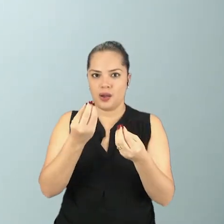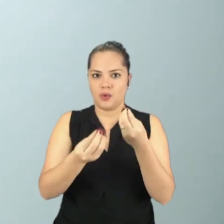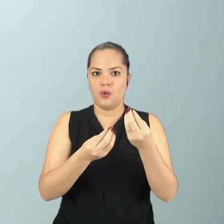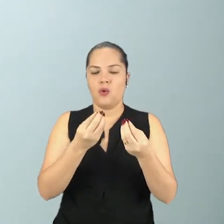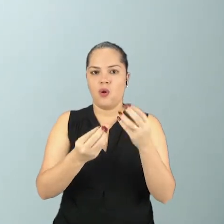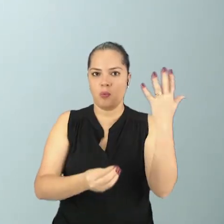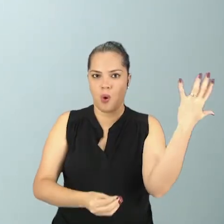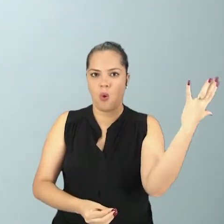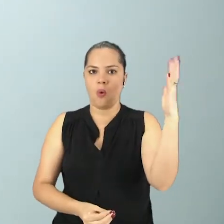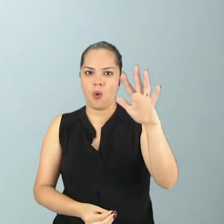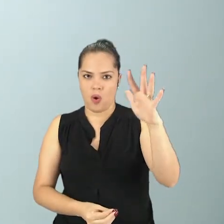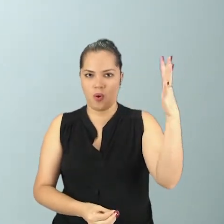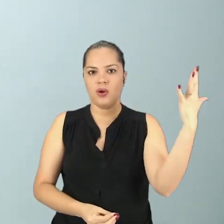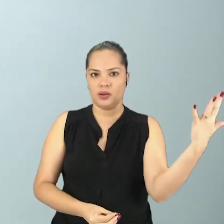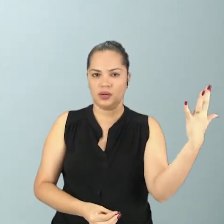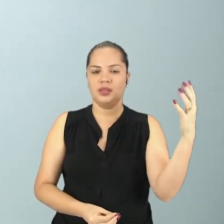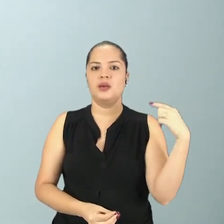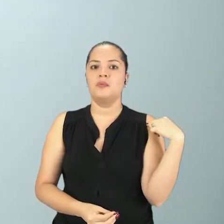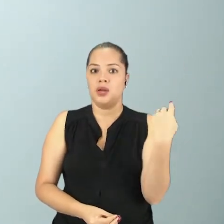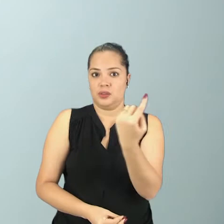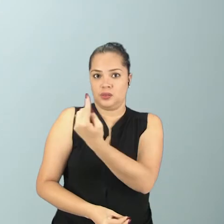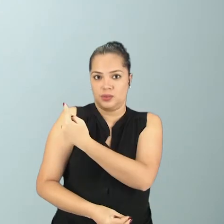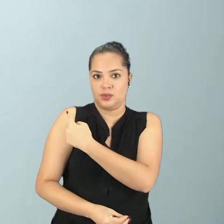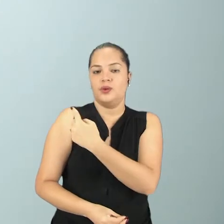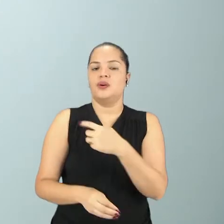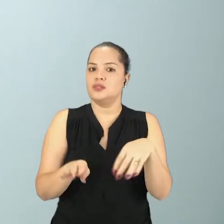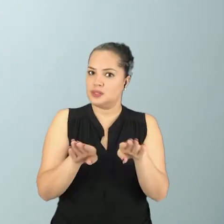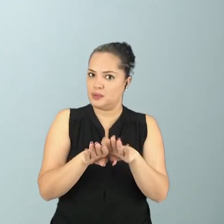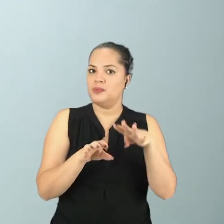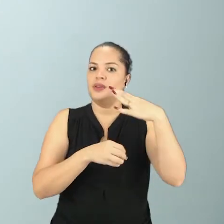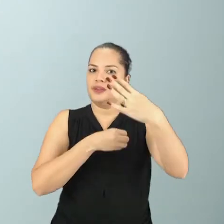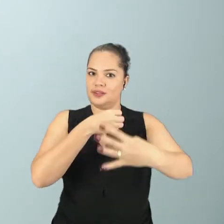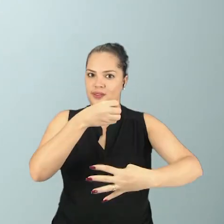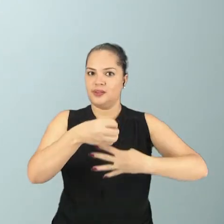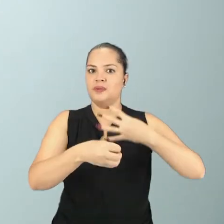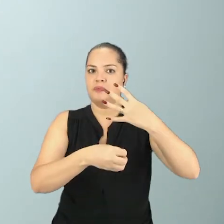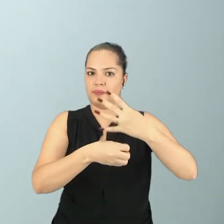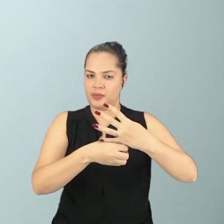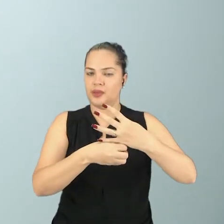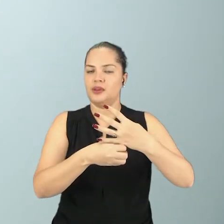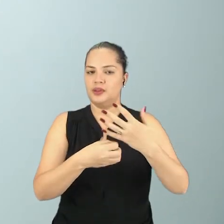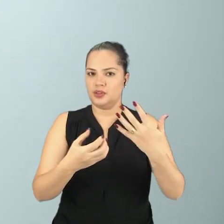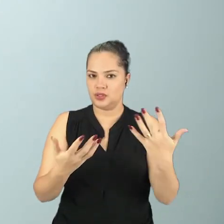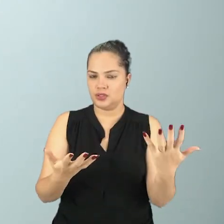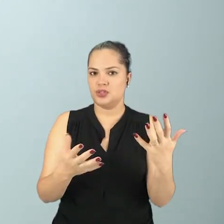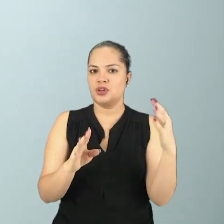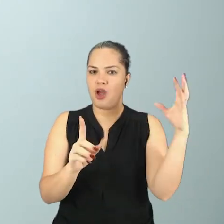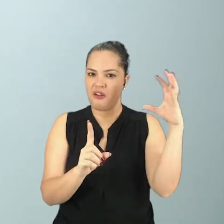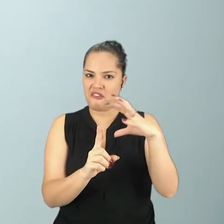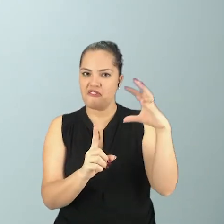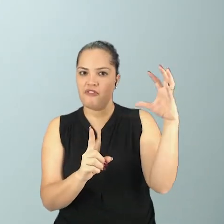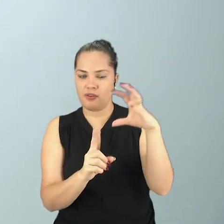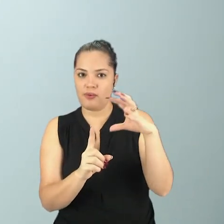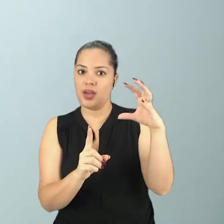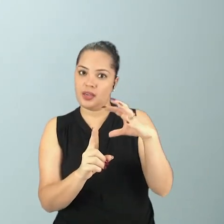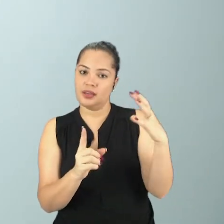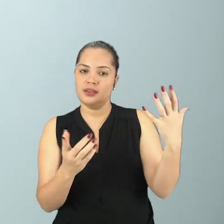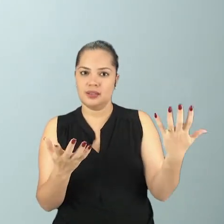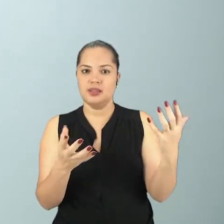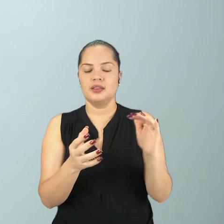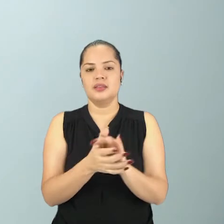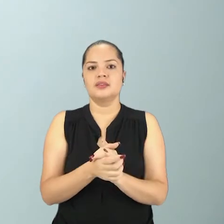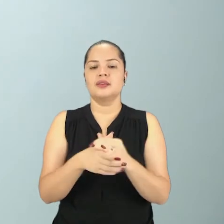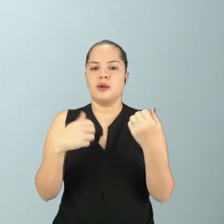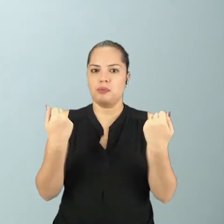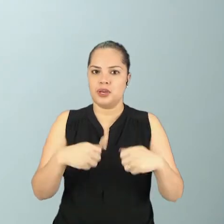bom? Então, nós somos altamente dependentes das estações do ano, tá? Dependente no sentido de influenciados, tá? Nós temos